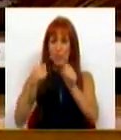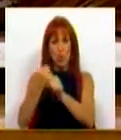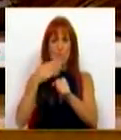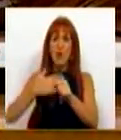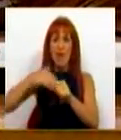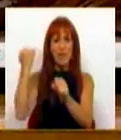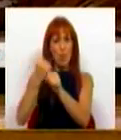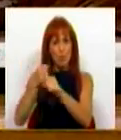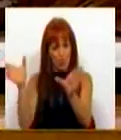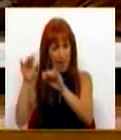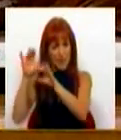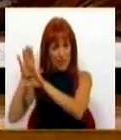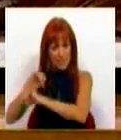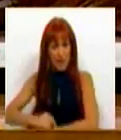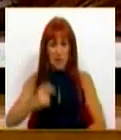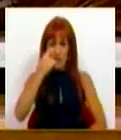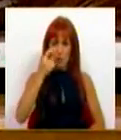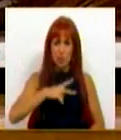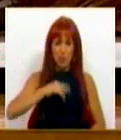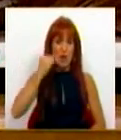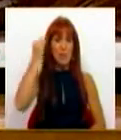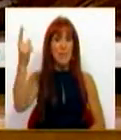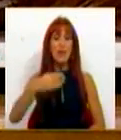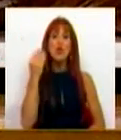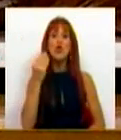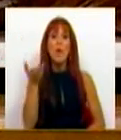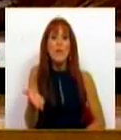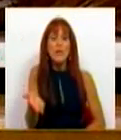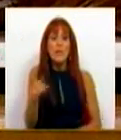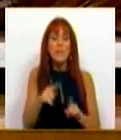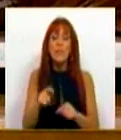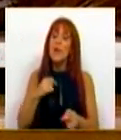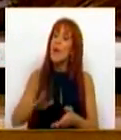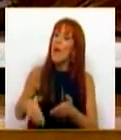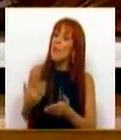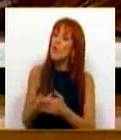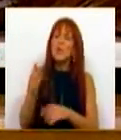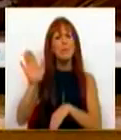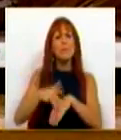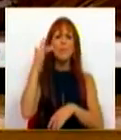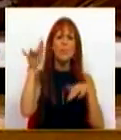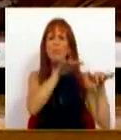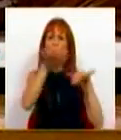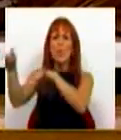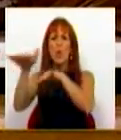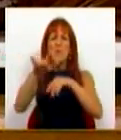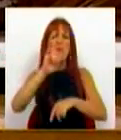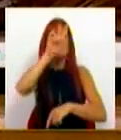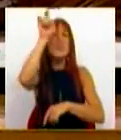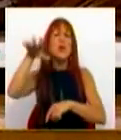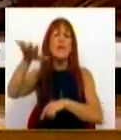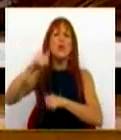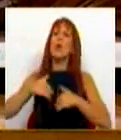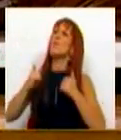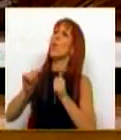ativa. Os portugueses, particularmente os mais jovens, a quem foi proposto que abandonassem uma suposta zona